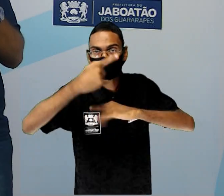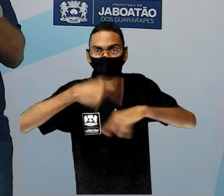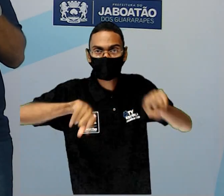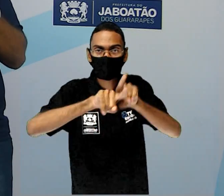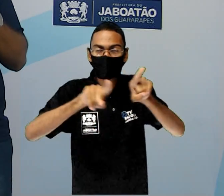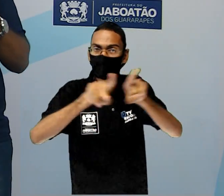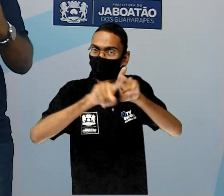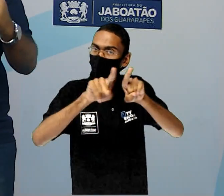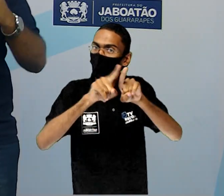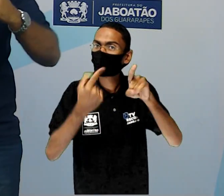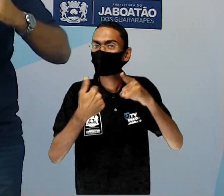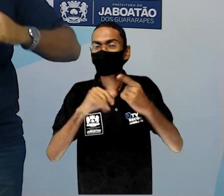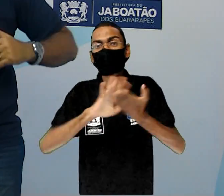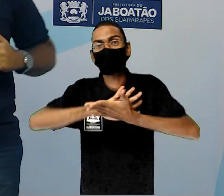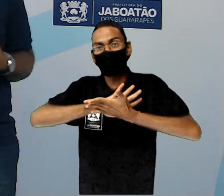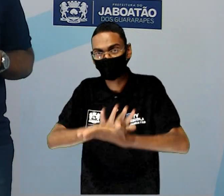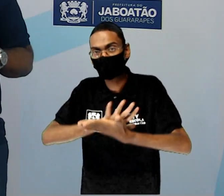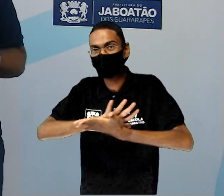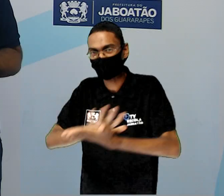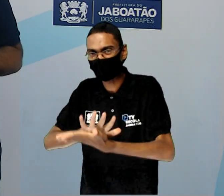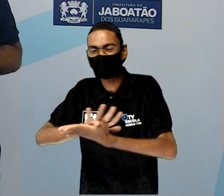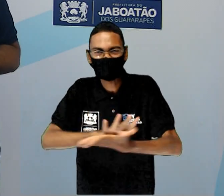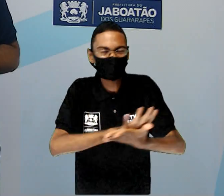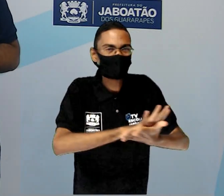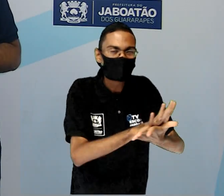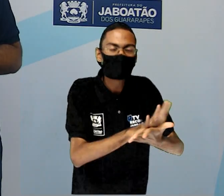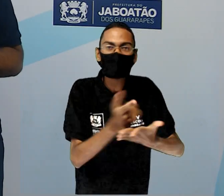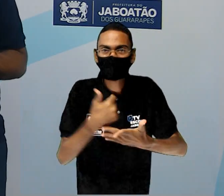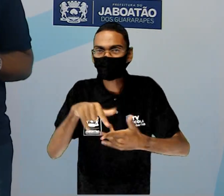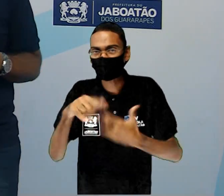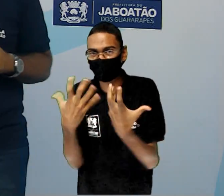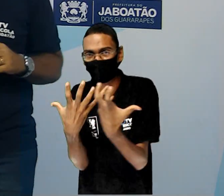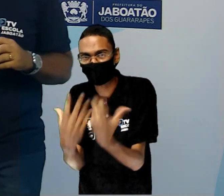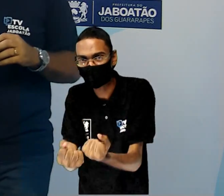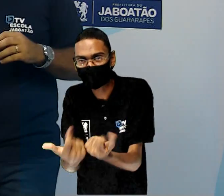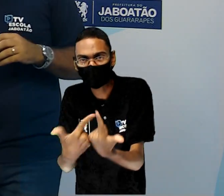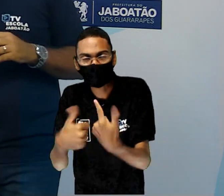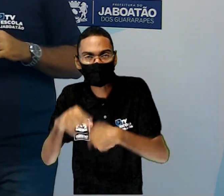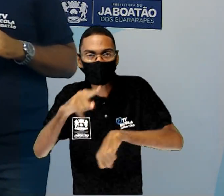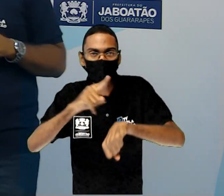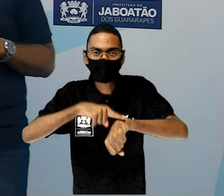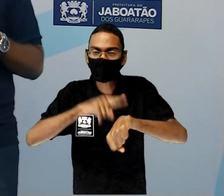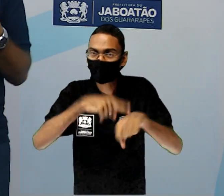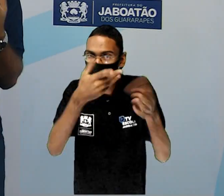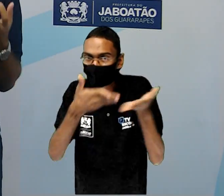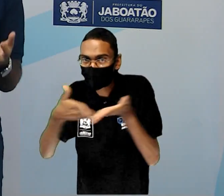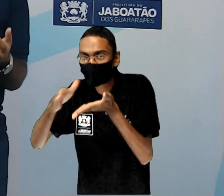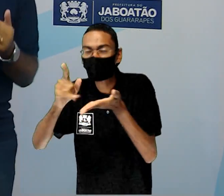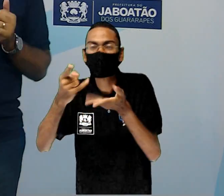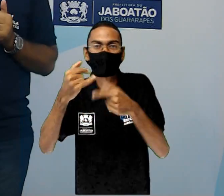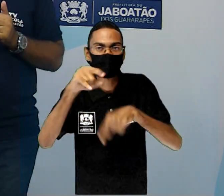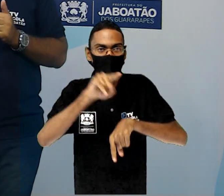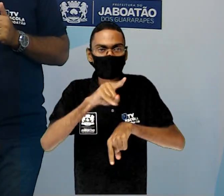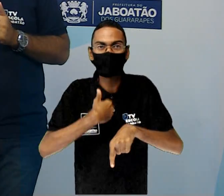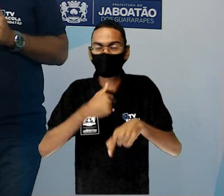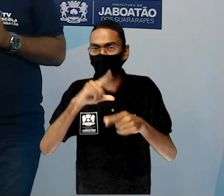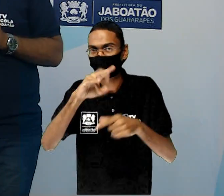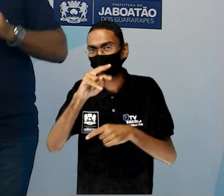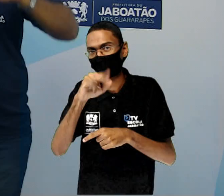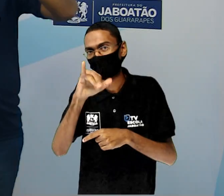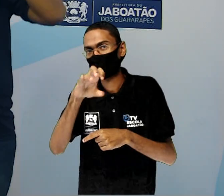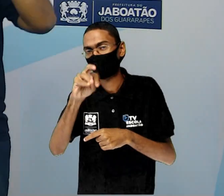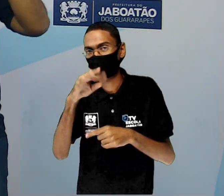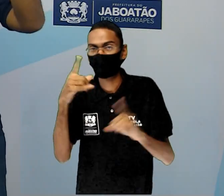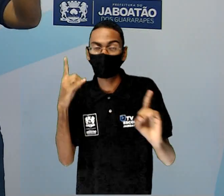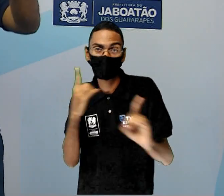que foram bastante desgastadas ao longo do tempo, tá? Essas regiões esses crátons, eles são encontrados